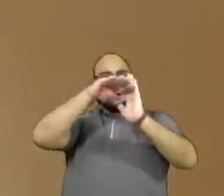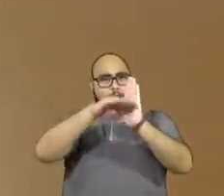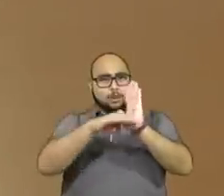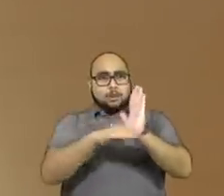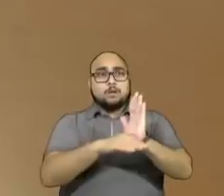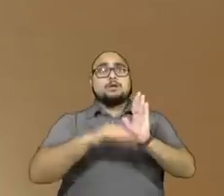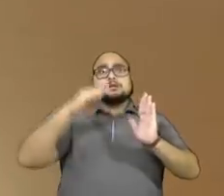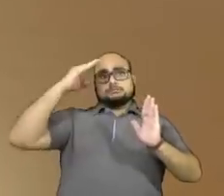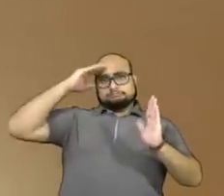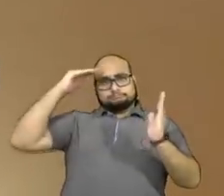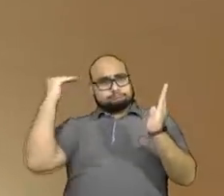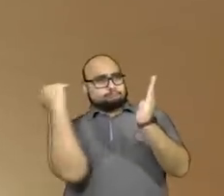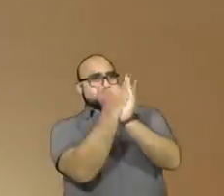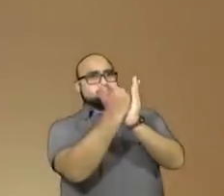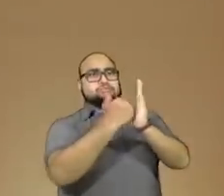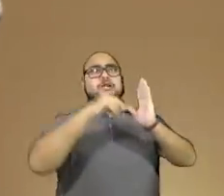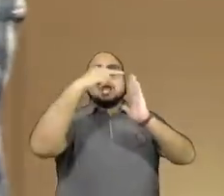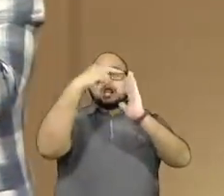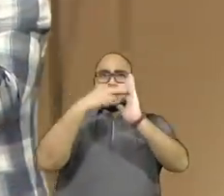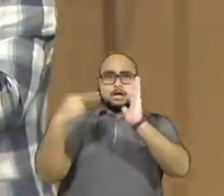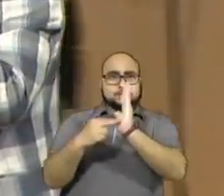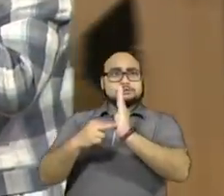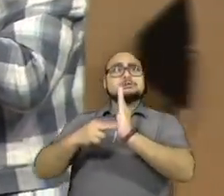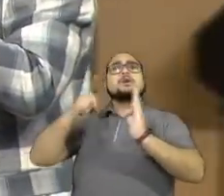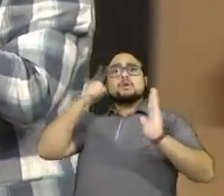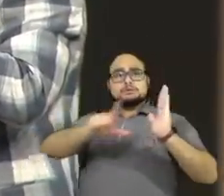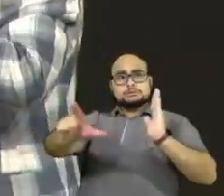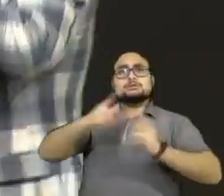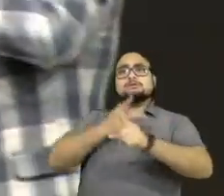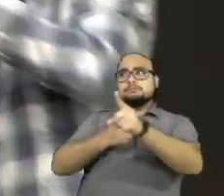regras, você vai ser vitorioso. Que a